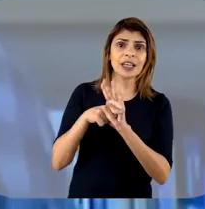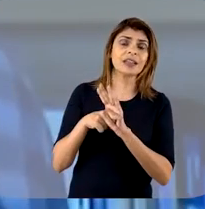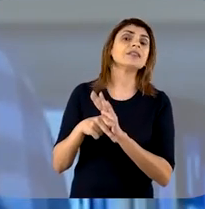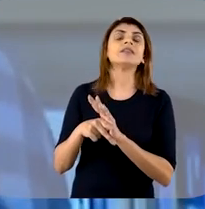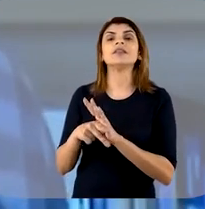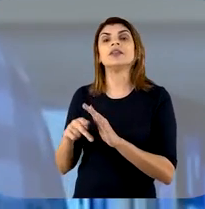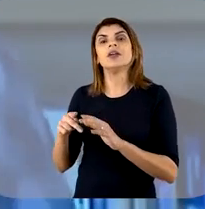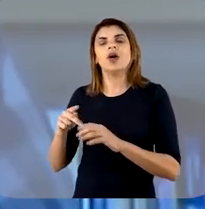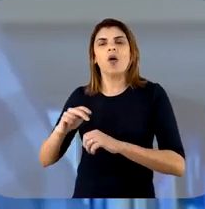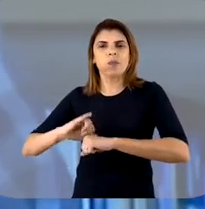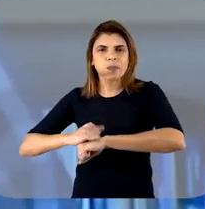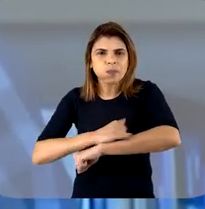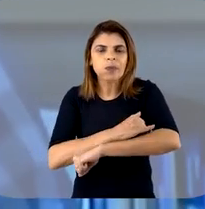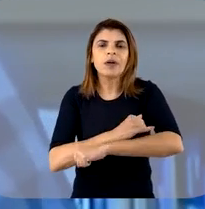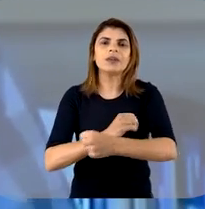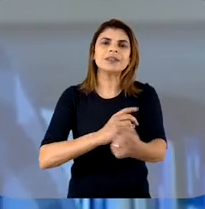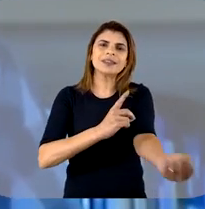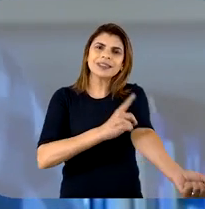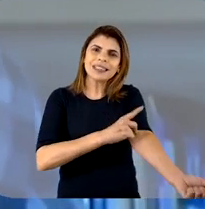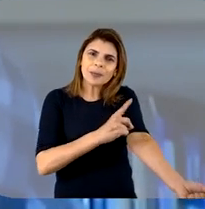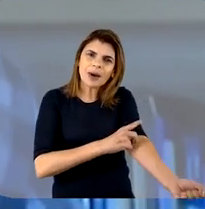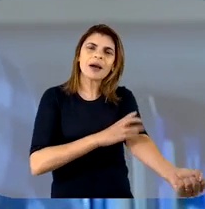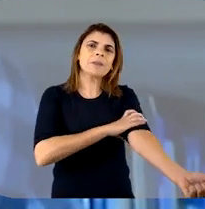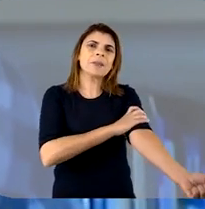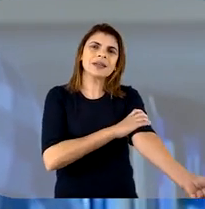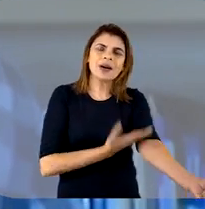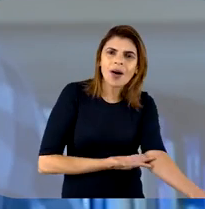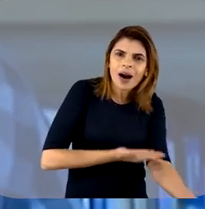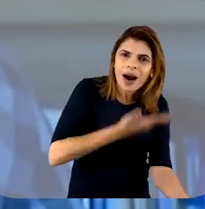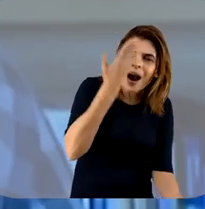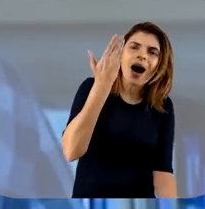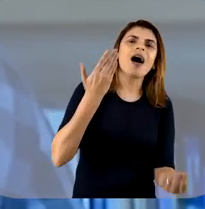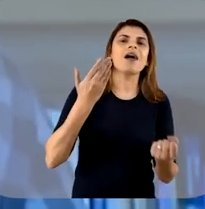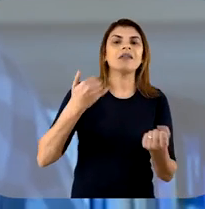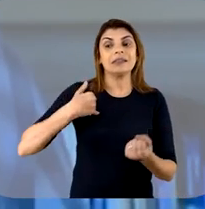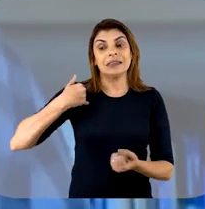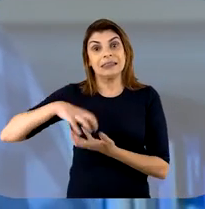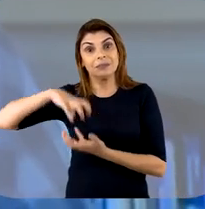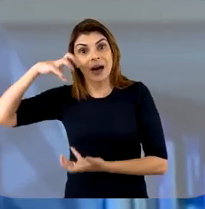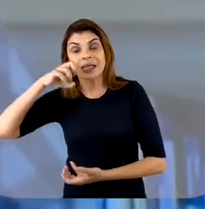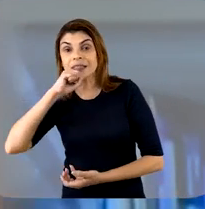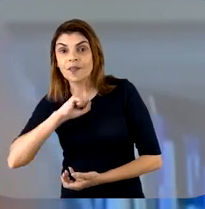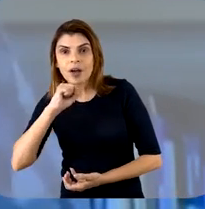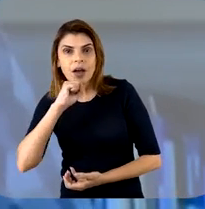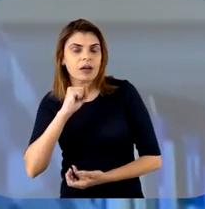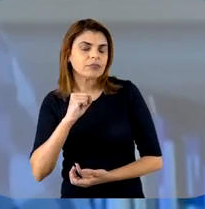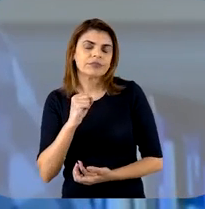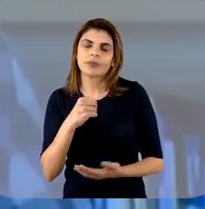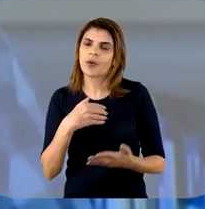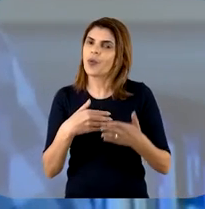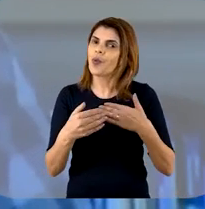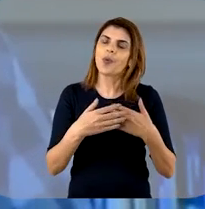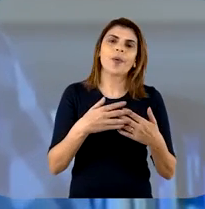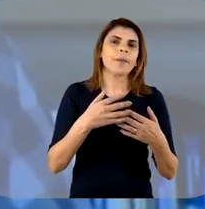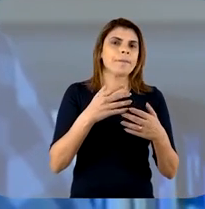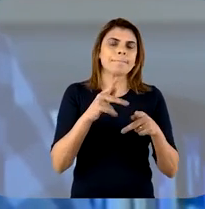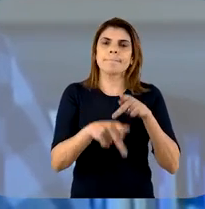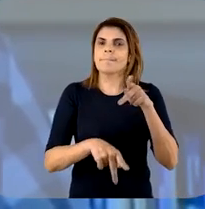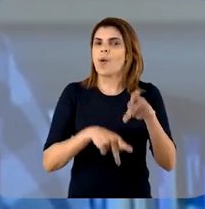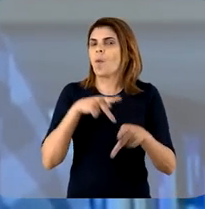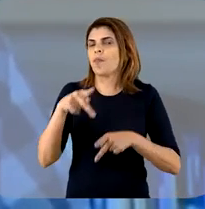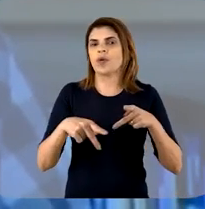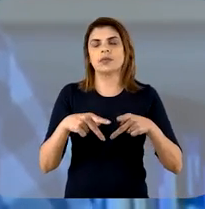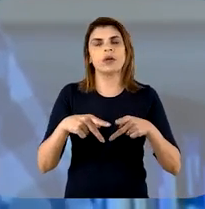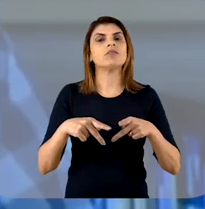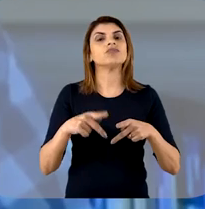como comorbidades e também serem mais velhos. De qualquer forma, é uma população muito grande, o que demanda para